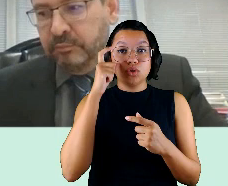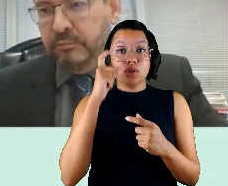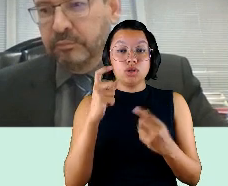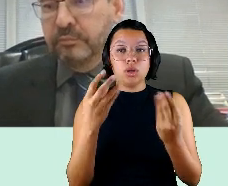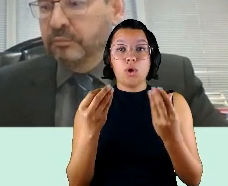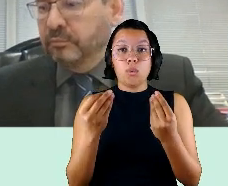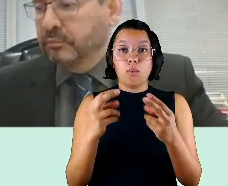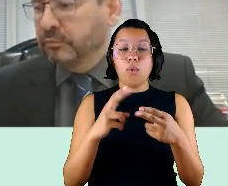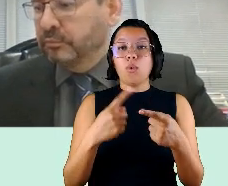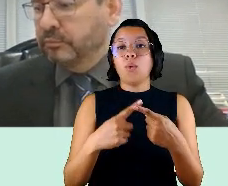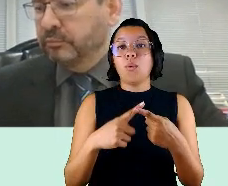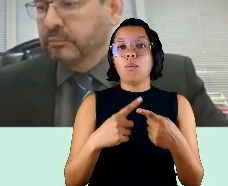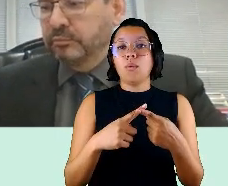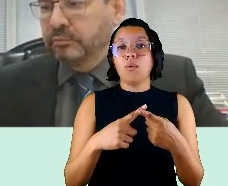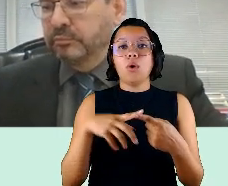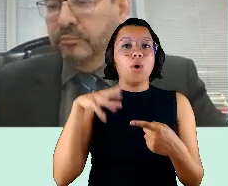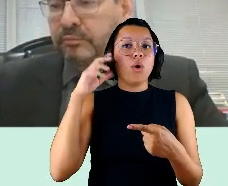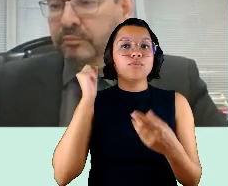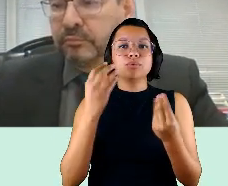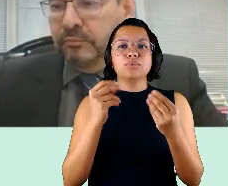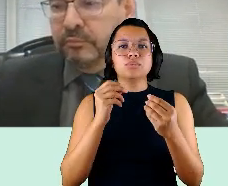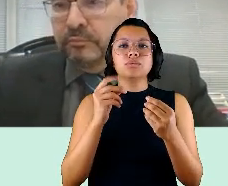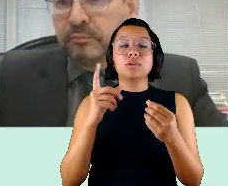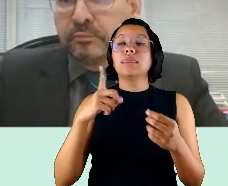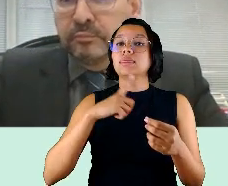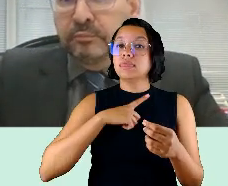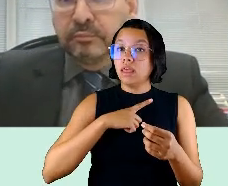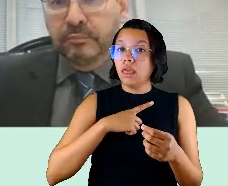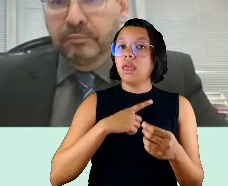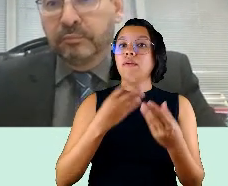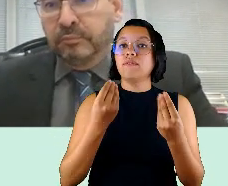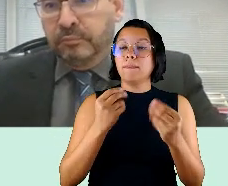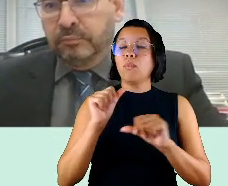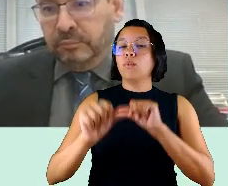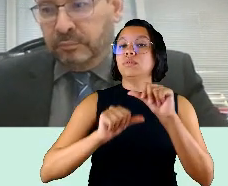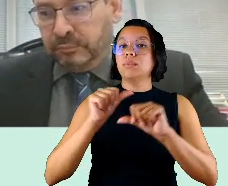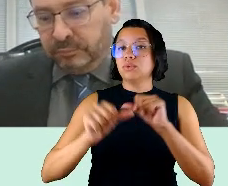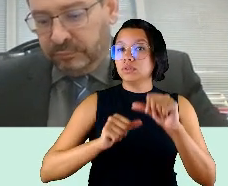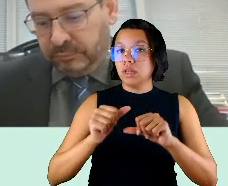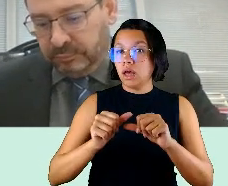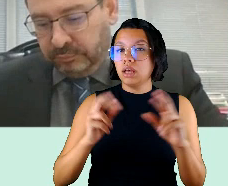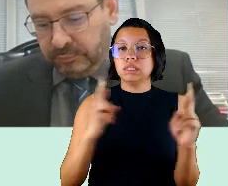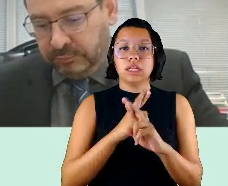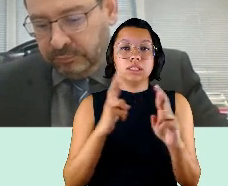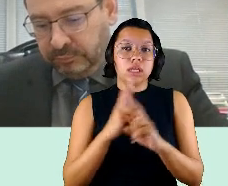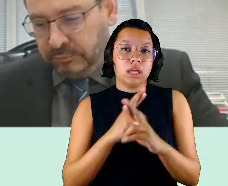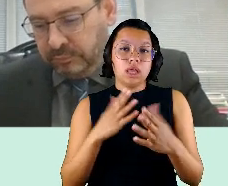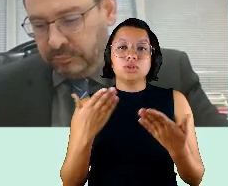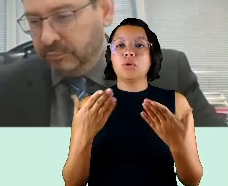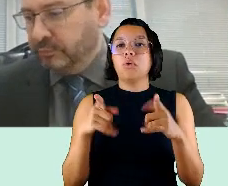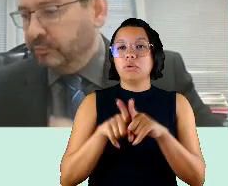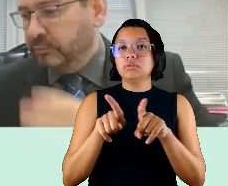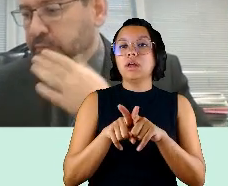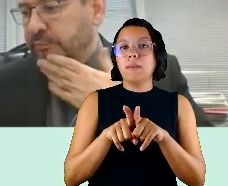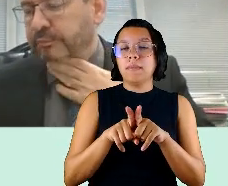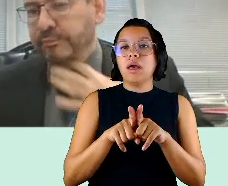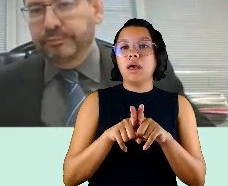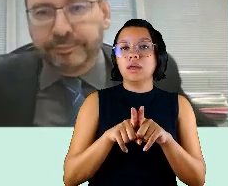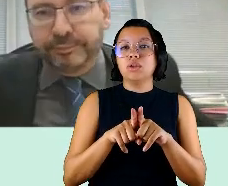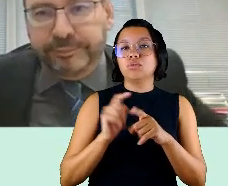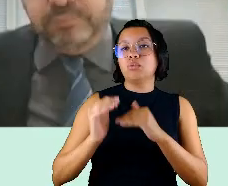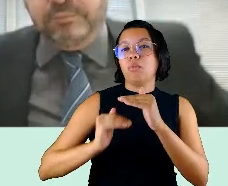interessados, porque houve muitas mudanças, tem havido ao longo do tempo nas relações e também nos processos